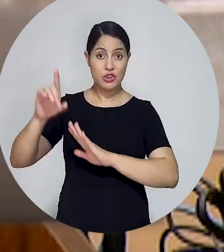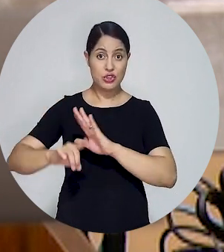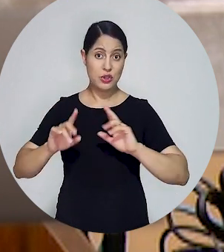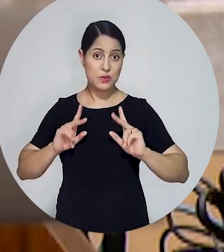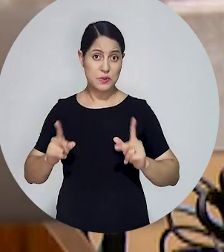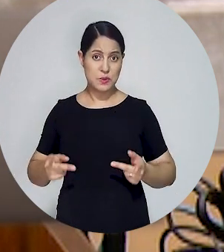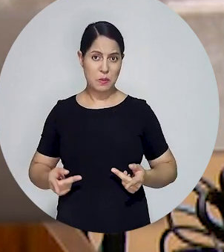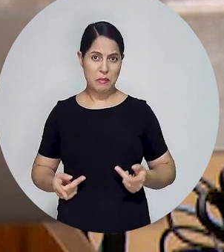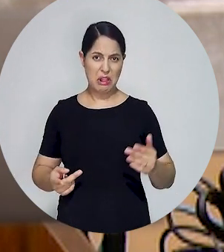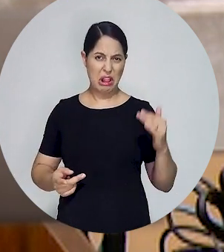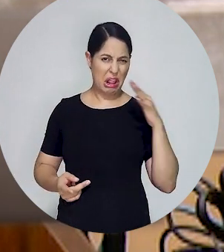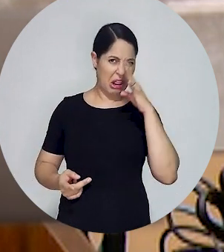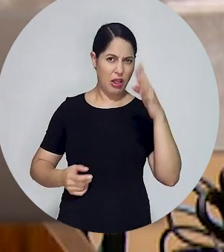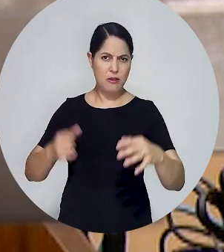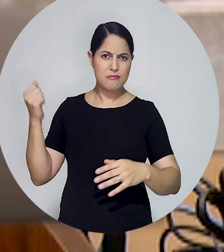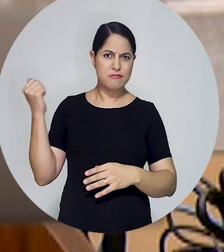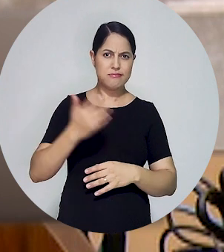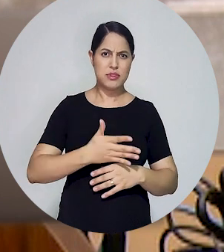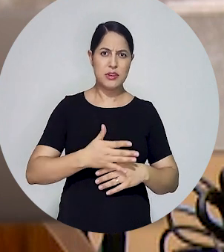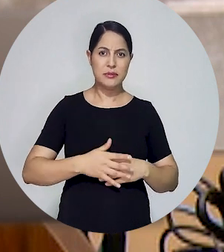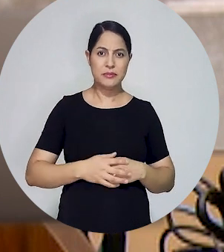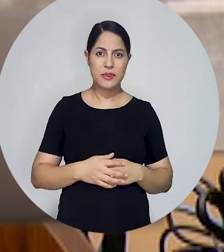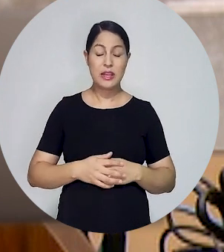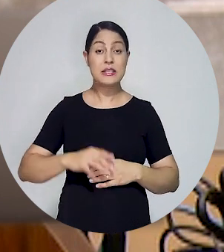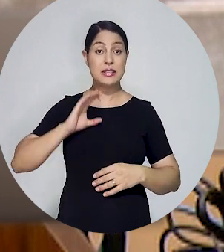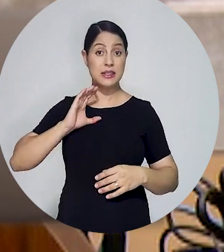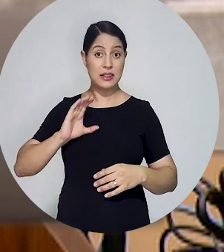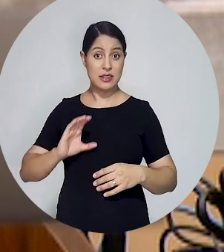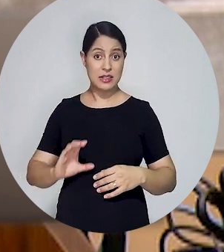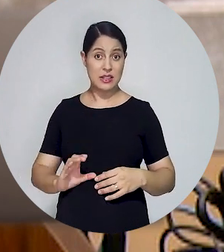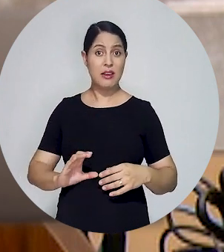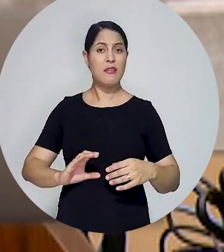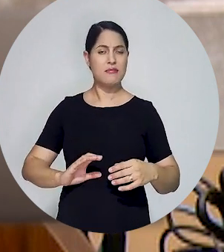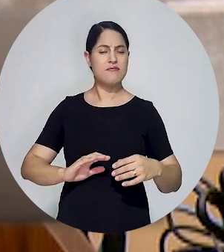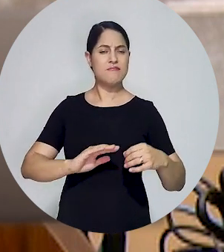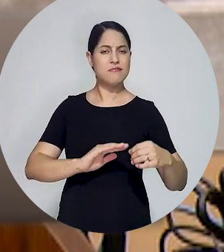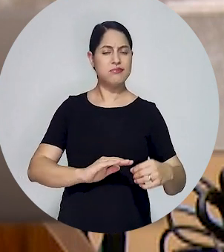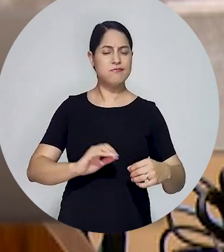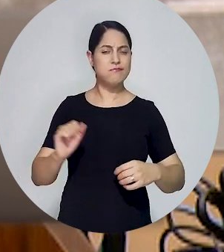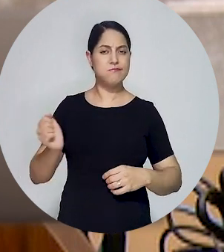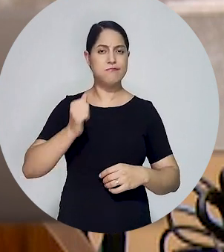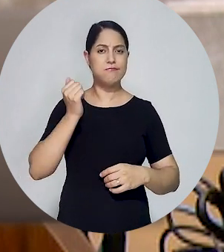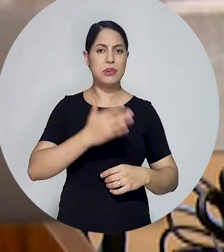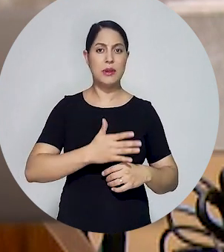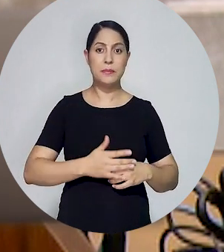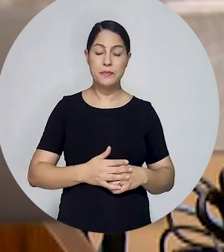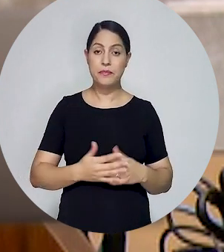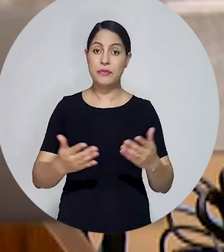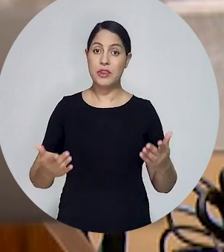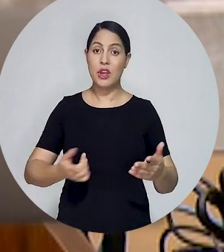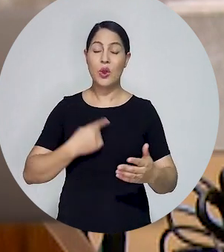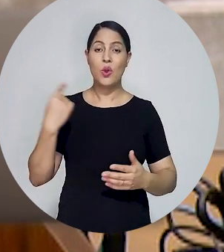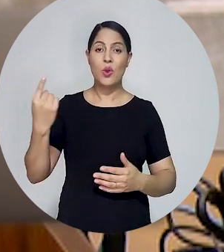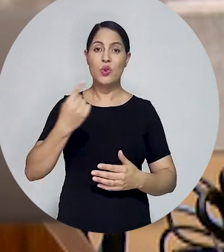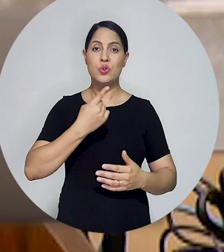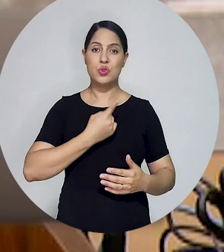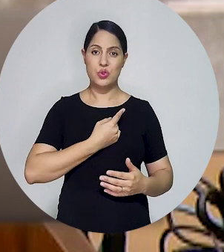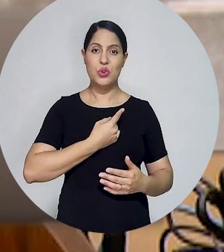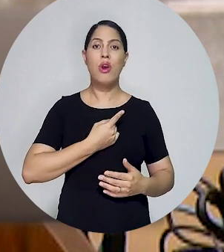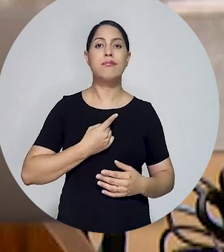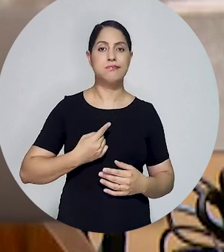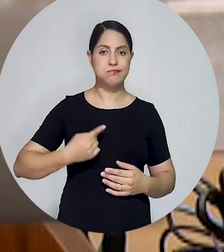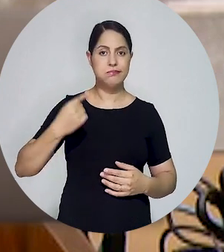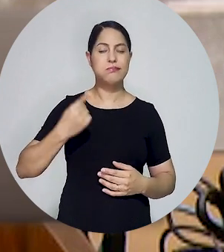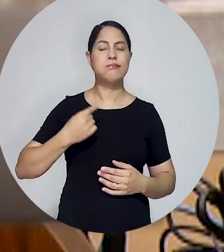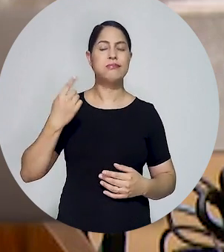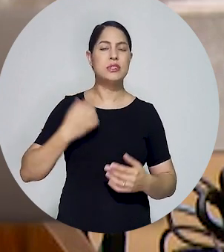a opressão. A Ordem dos Advogados do Brasil participou ativamente da longa batalha cívica que conduziu à promulgação